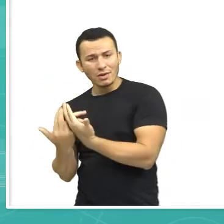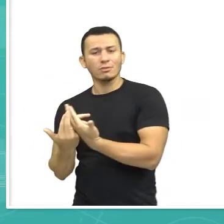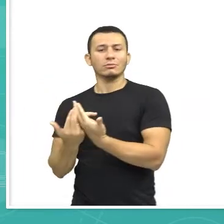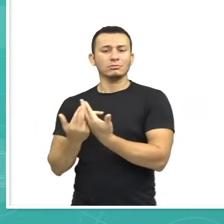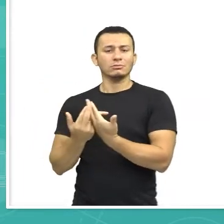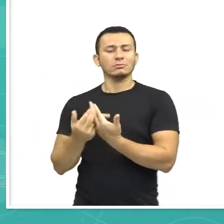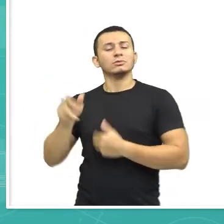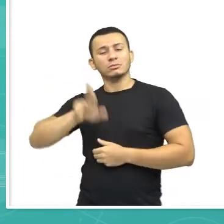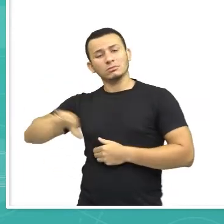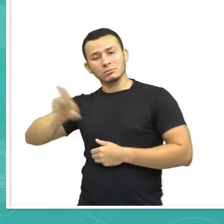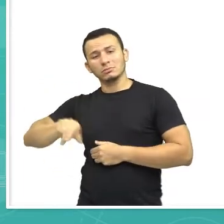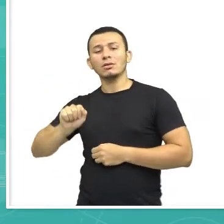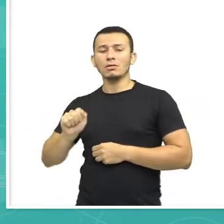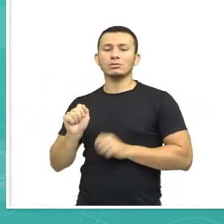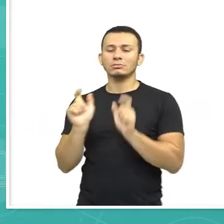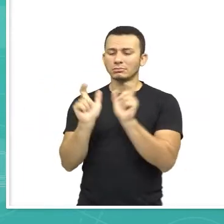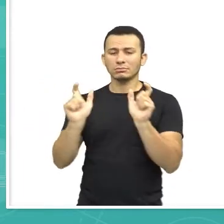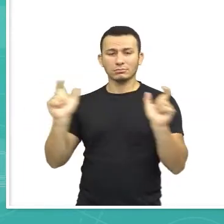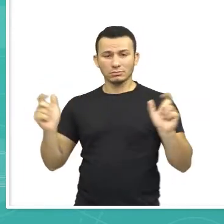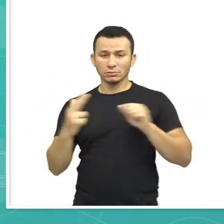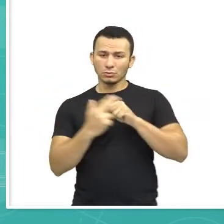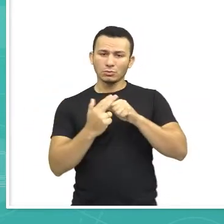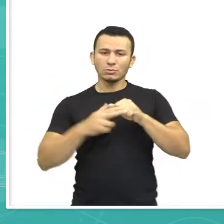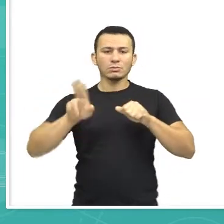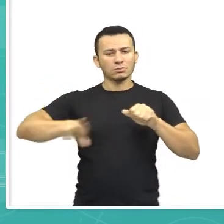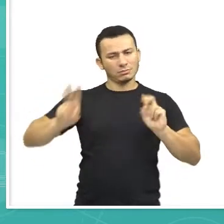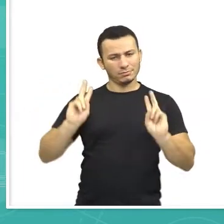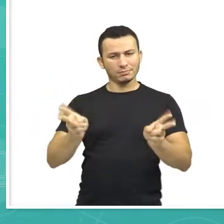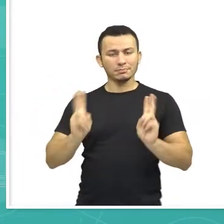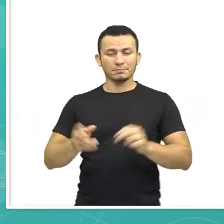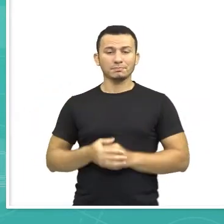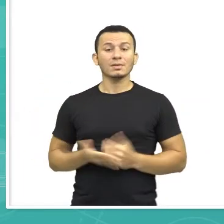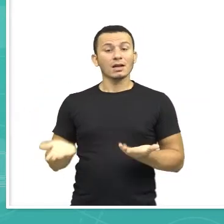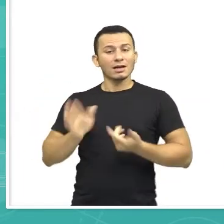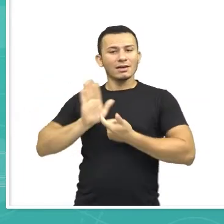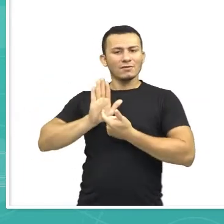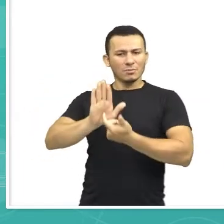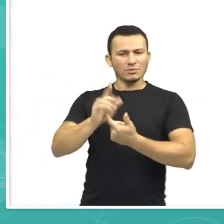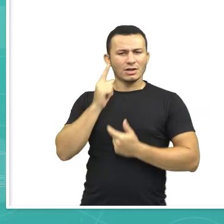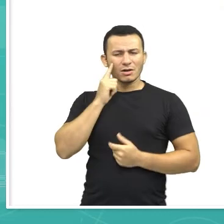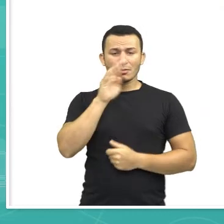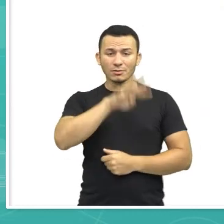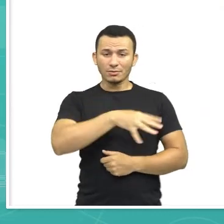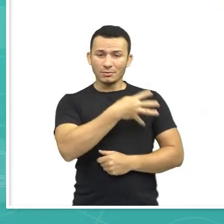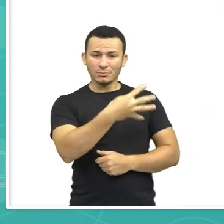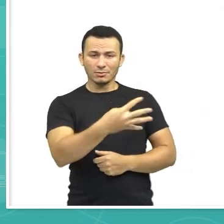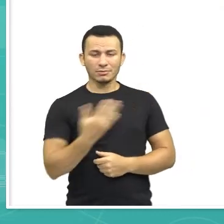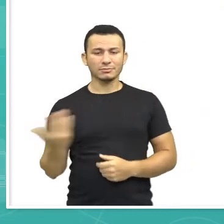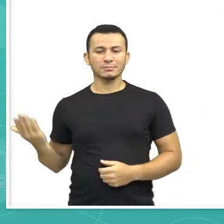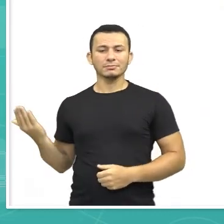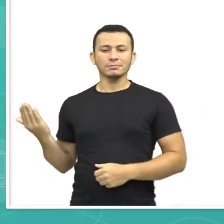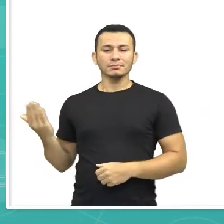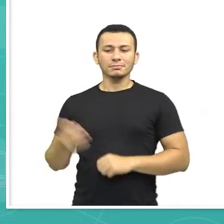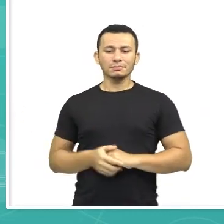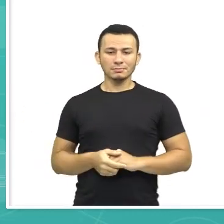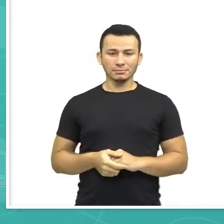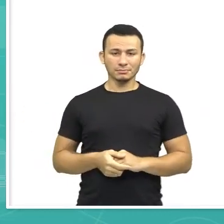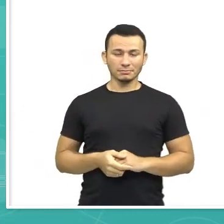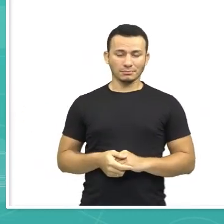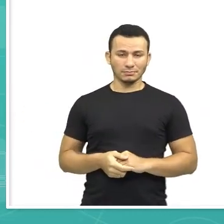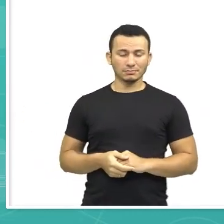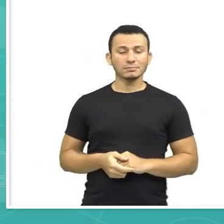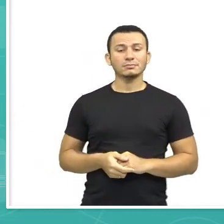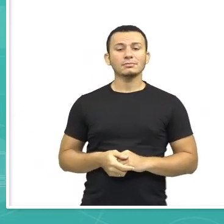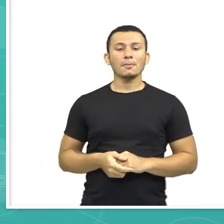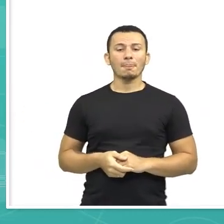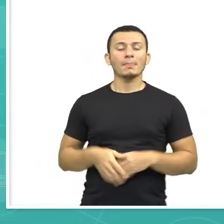vai utilizar esses pronomes de tratamento. Vamos ver alguns? Alguns? Olha só, observe aí. Muito bem. Então, se você